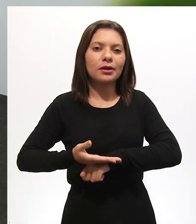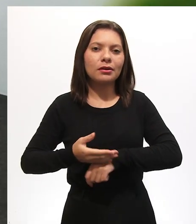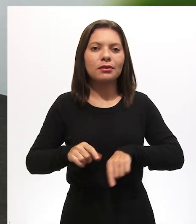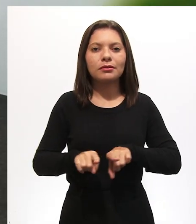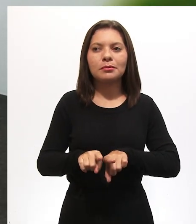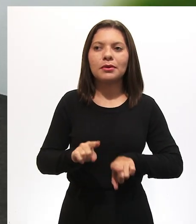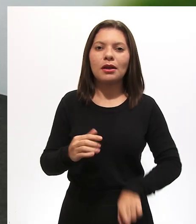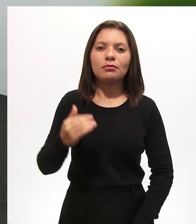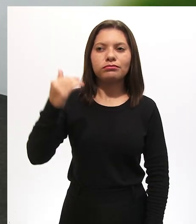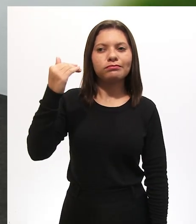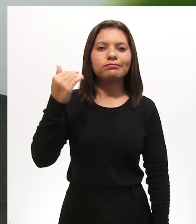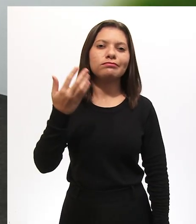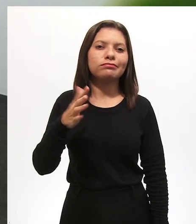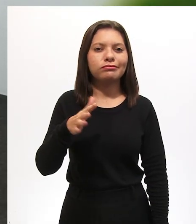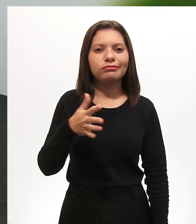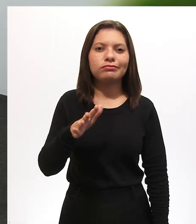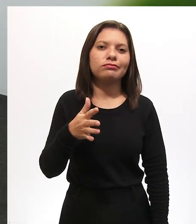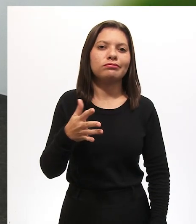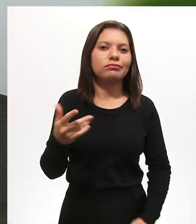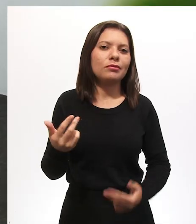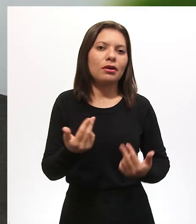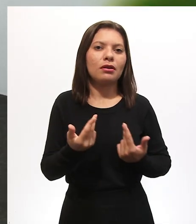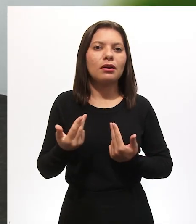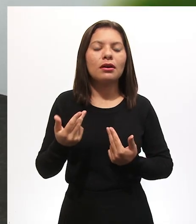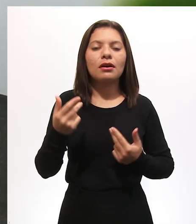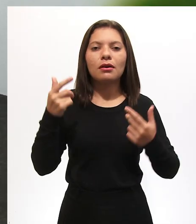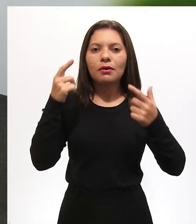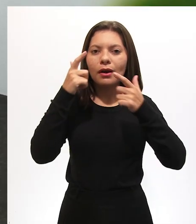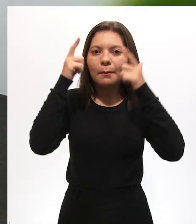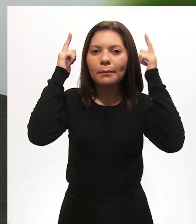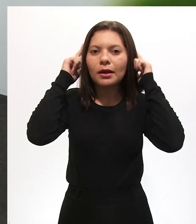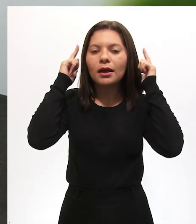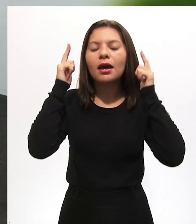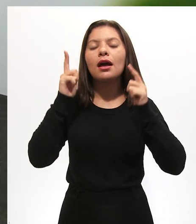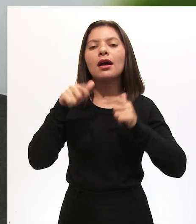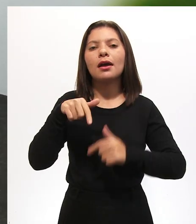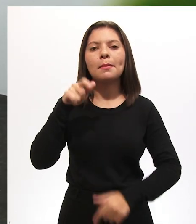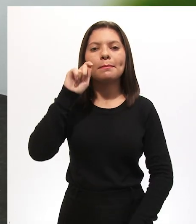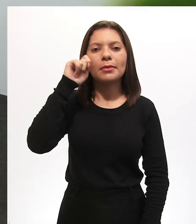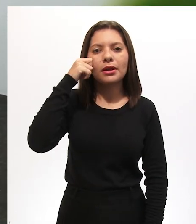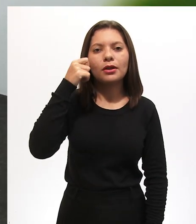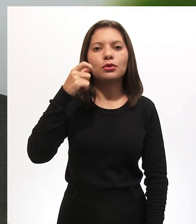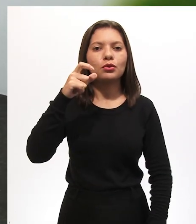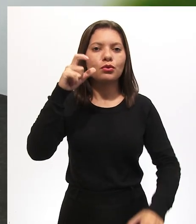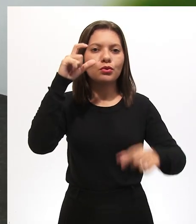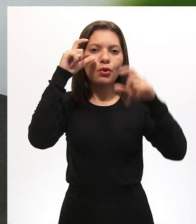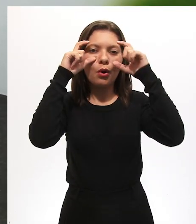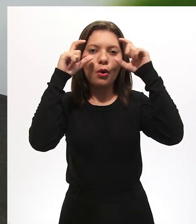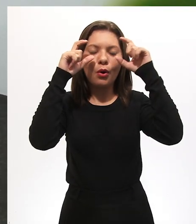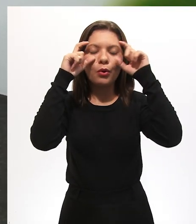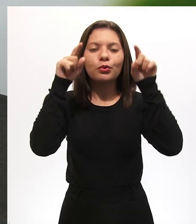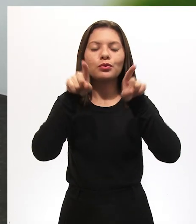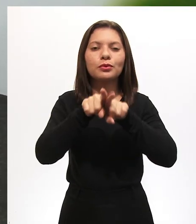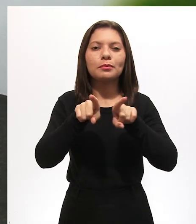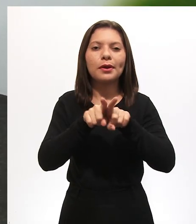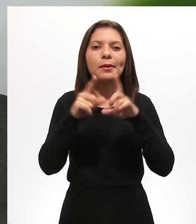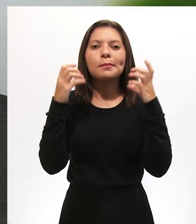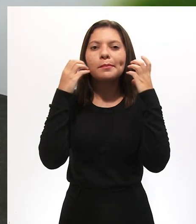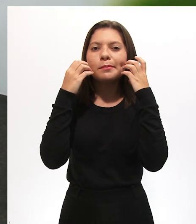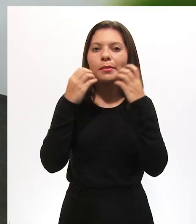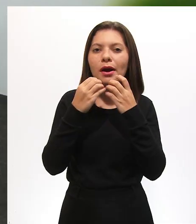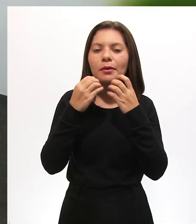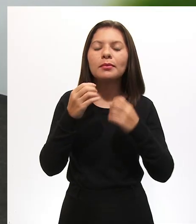estatura mediana, tenho cabelo pretinho, estou com óculos e tenho barba,